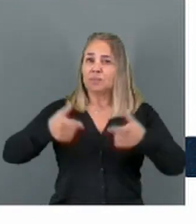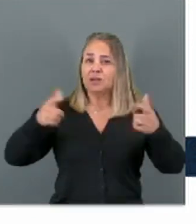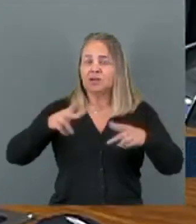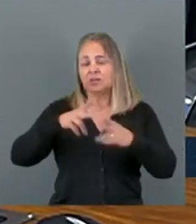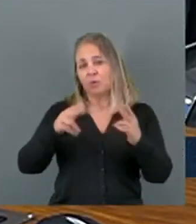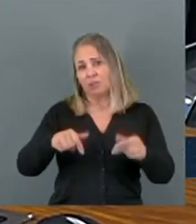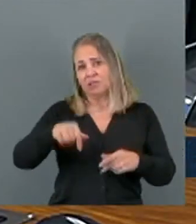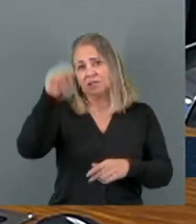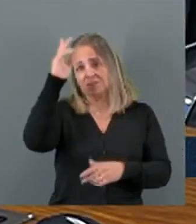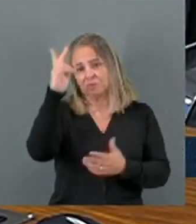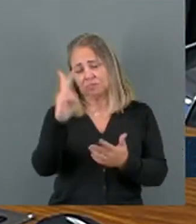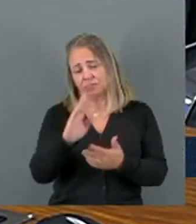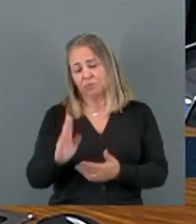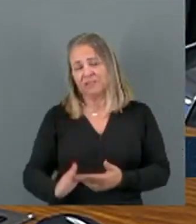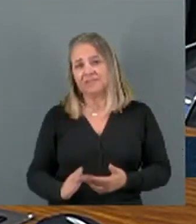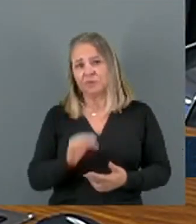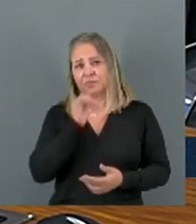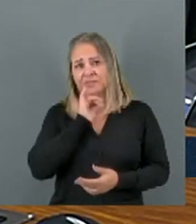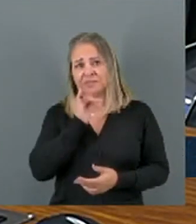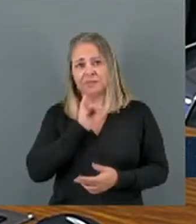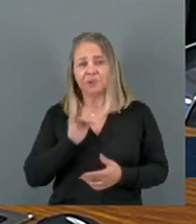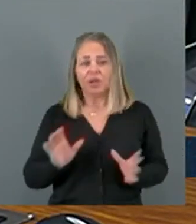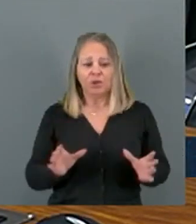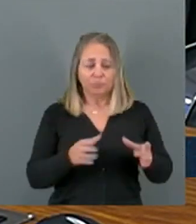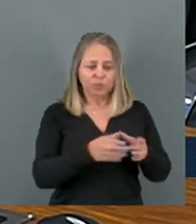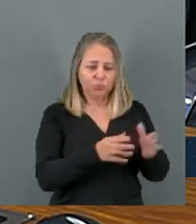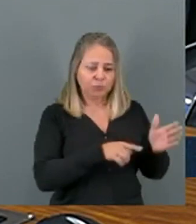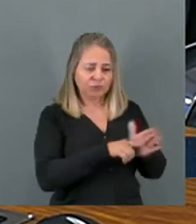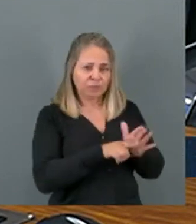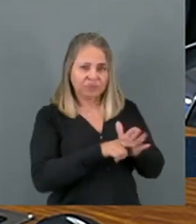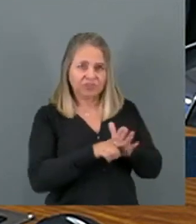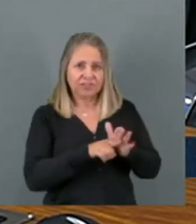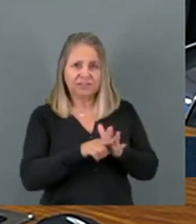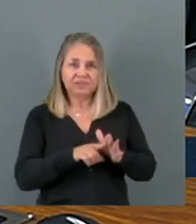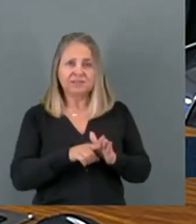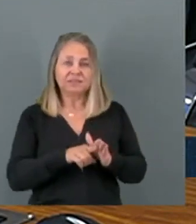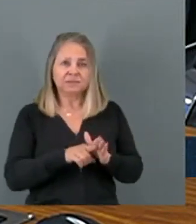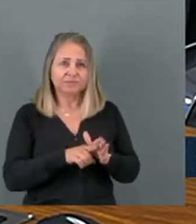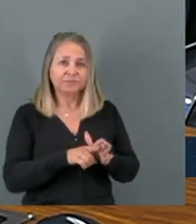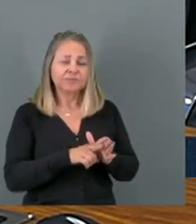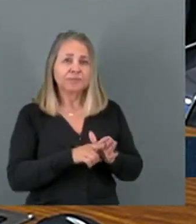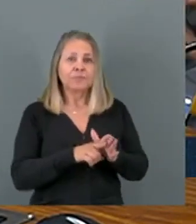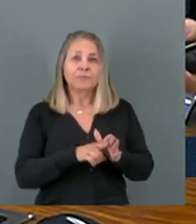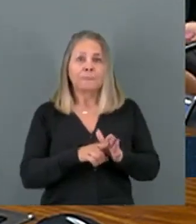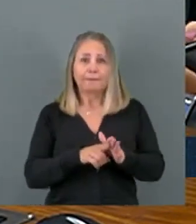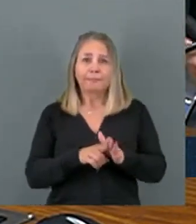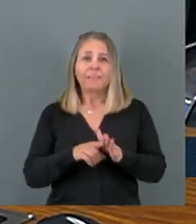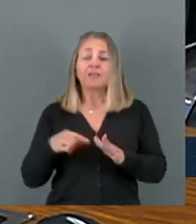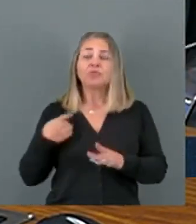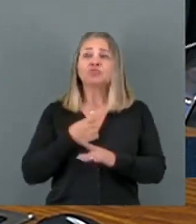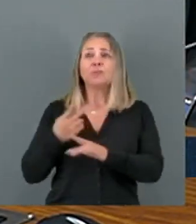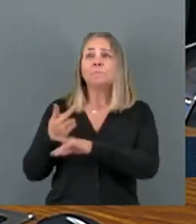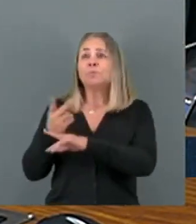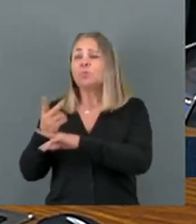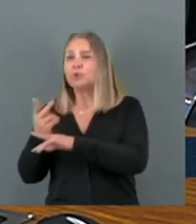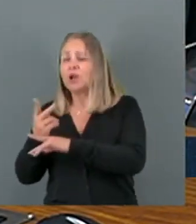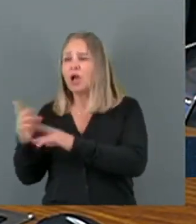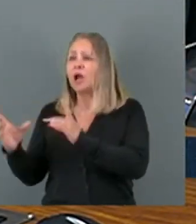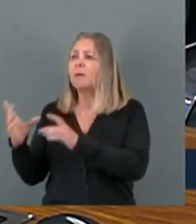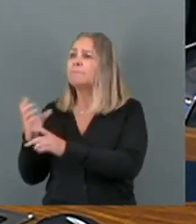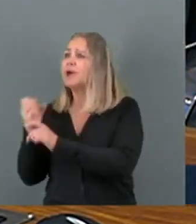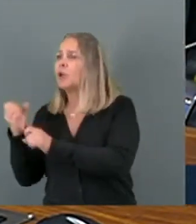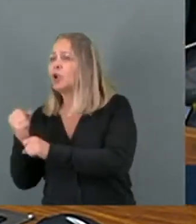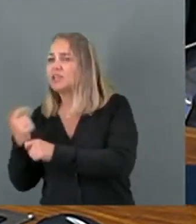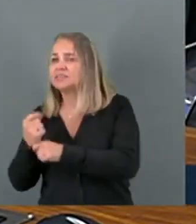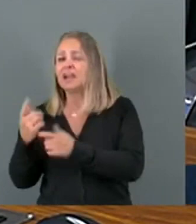objetivo da minha equipe de pesquisa, nós fomos atrás de coletar e entender melhor esses